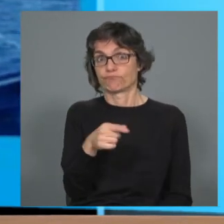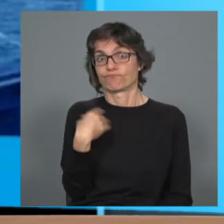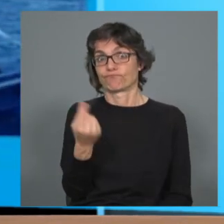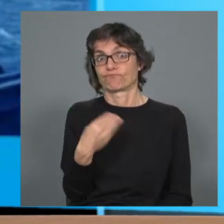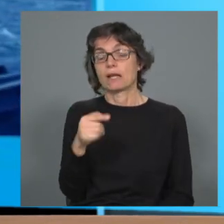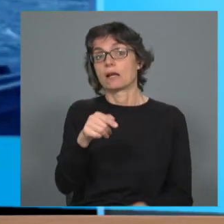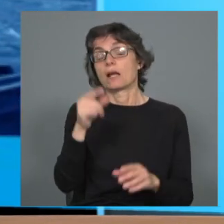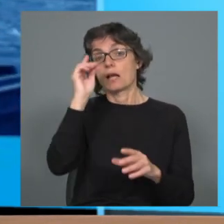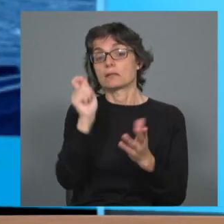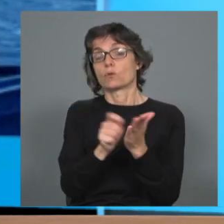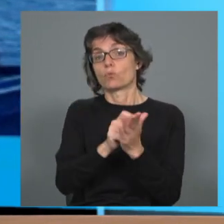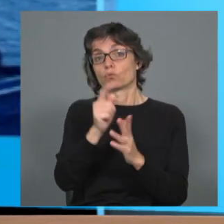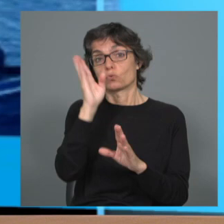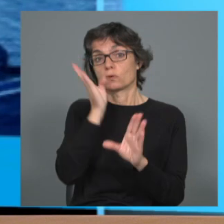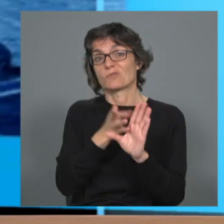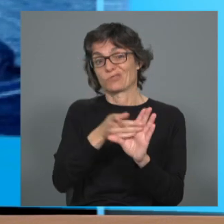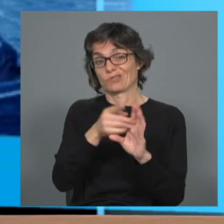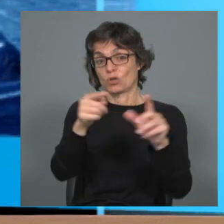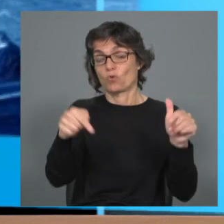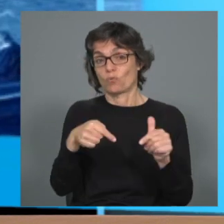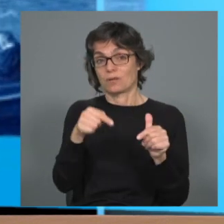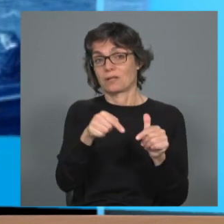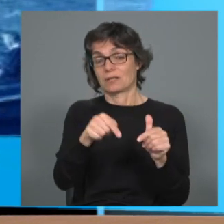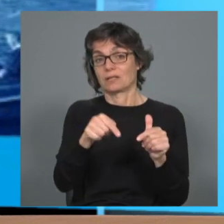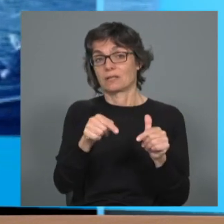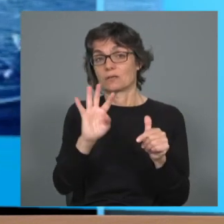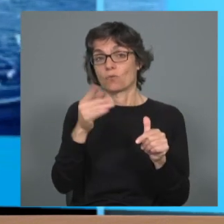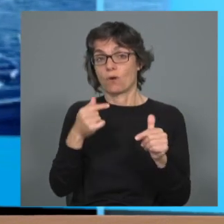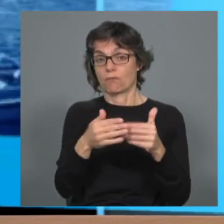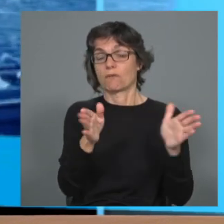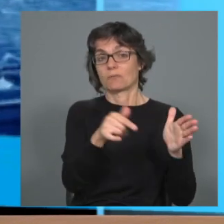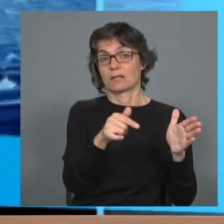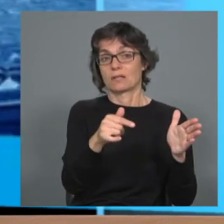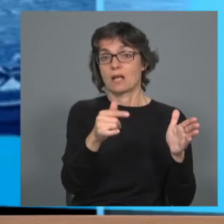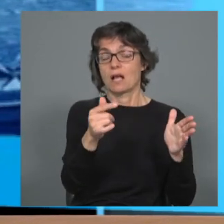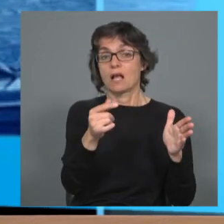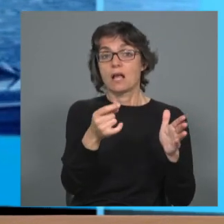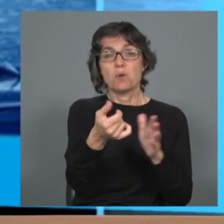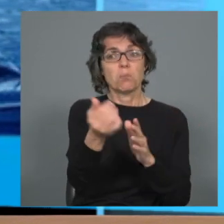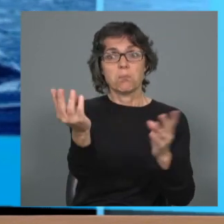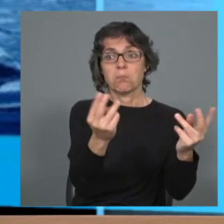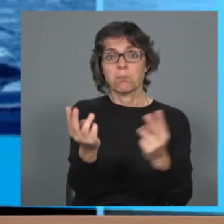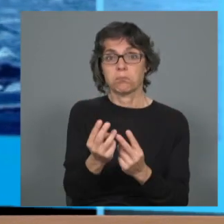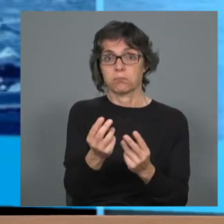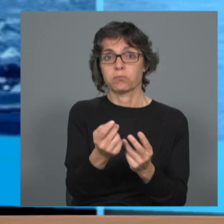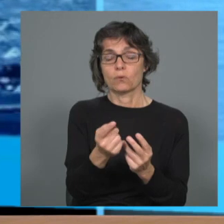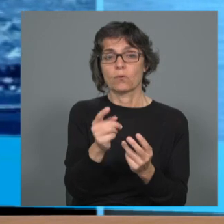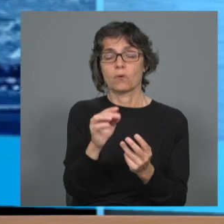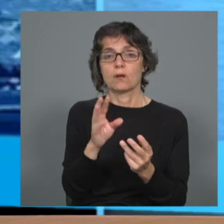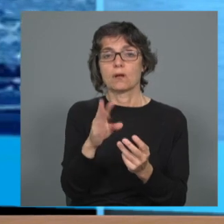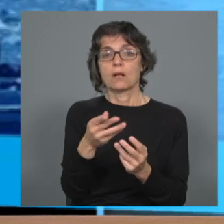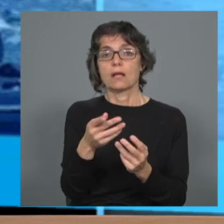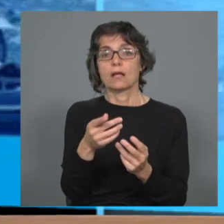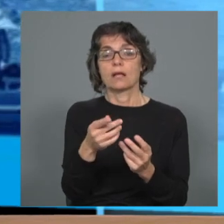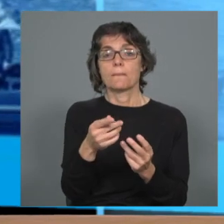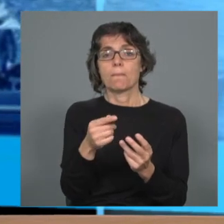de psicologia, desde que o gabinete de psicologia foi criado na ajuda de mãe, eram muito poucas e quando chegavam, na realidade, às